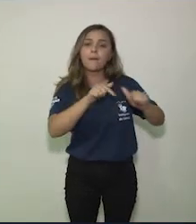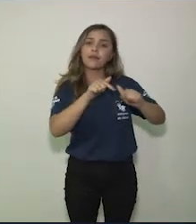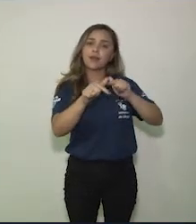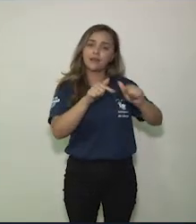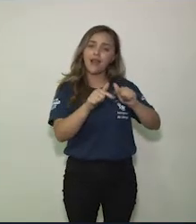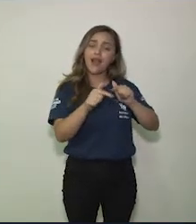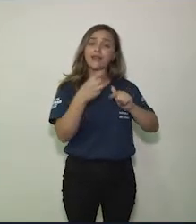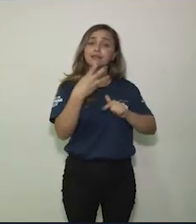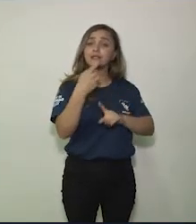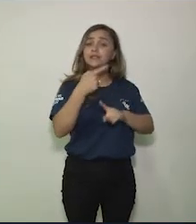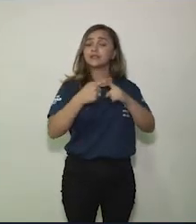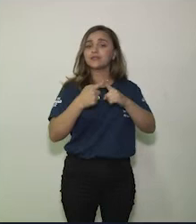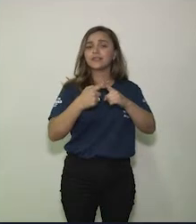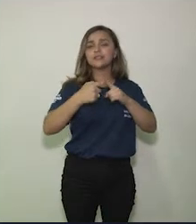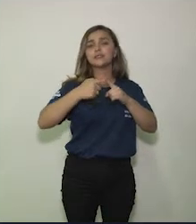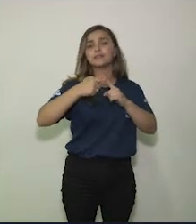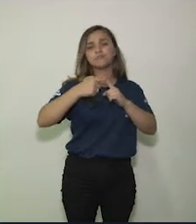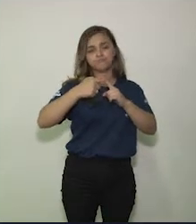chance de